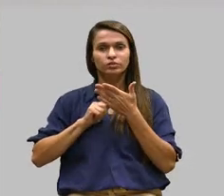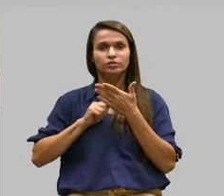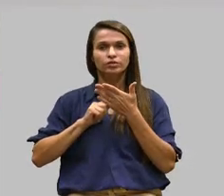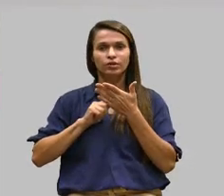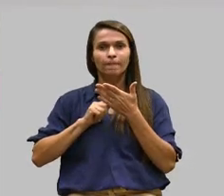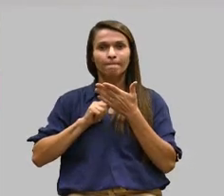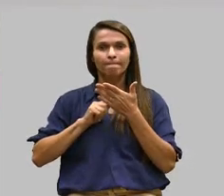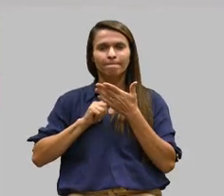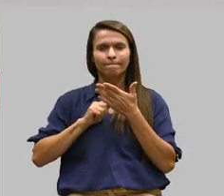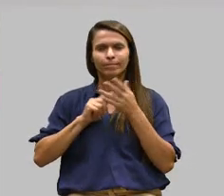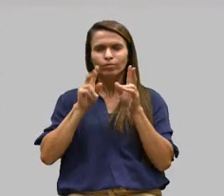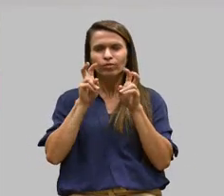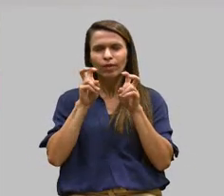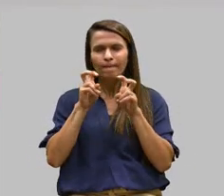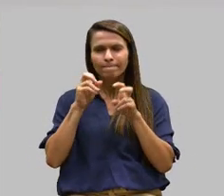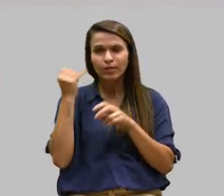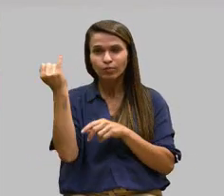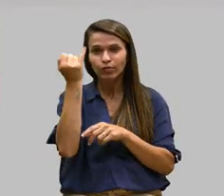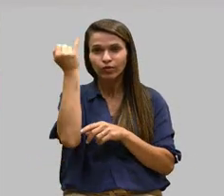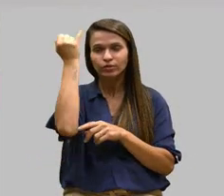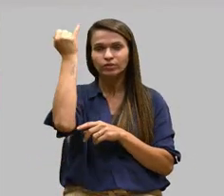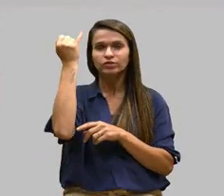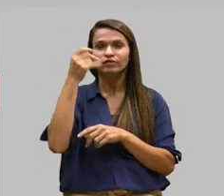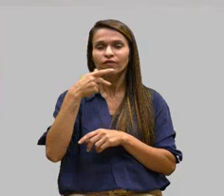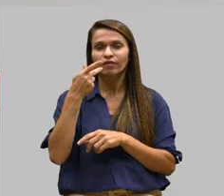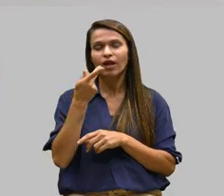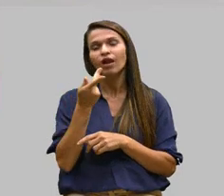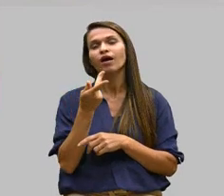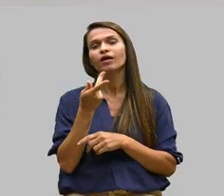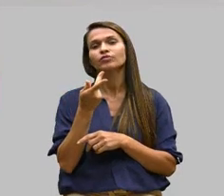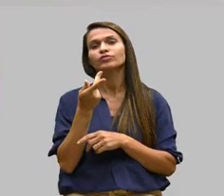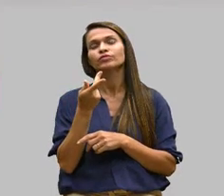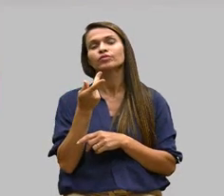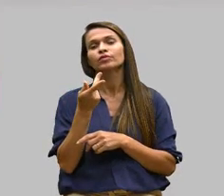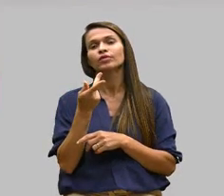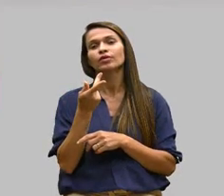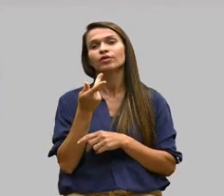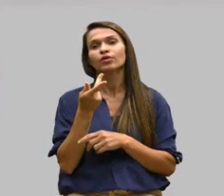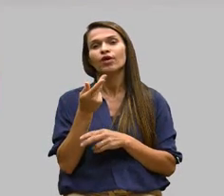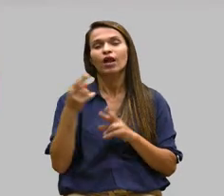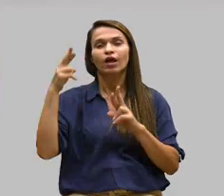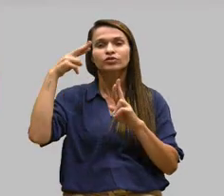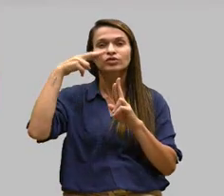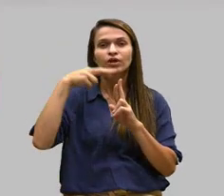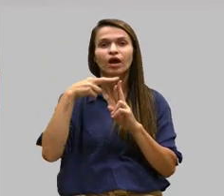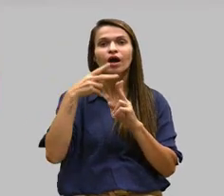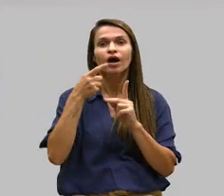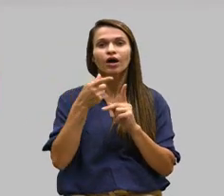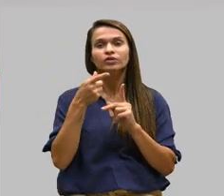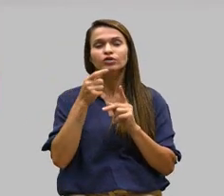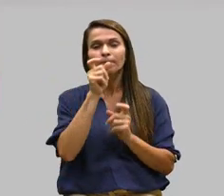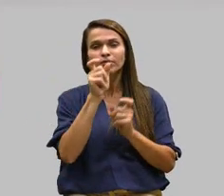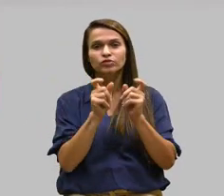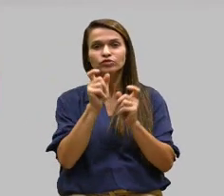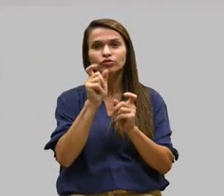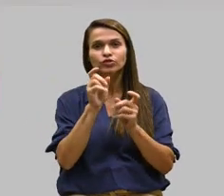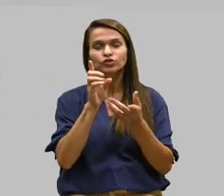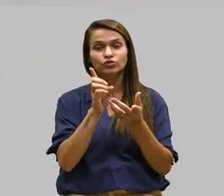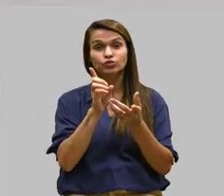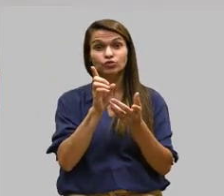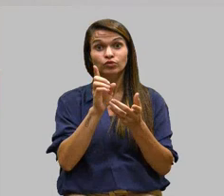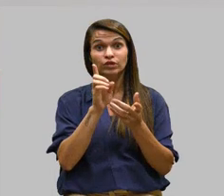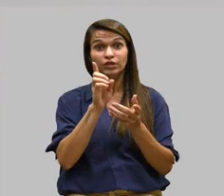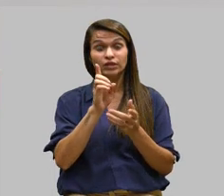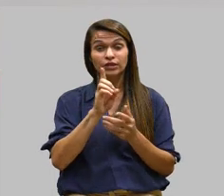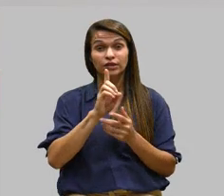falado aí né a respeito né do mercado de trabalho para as pessoas com deficiência cognitiva né